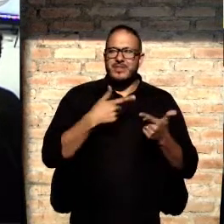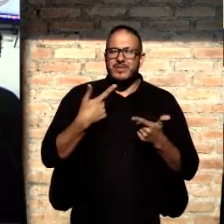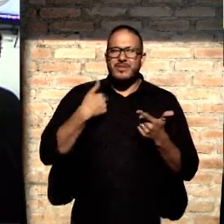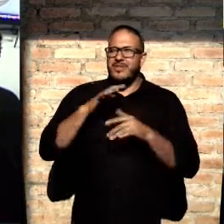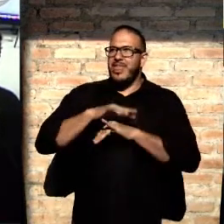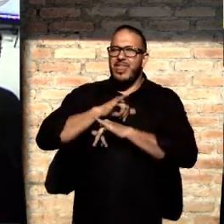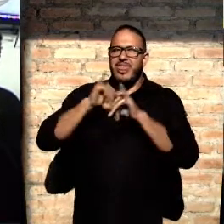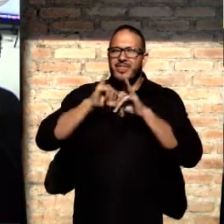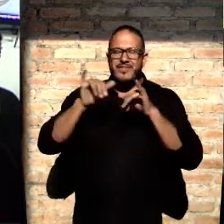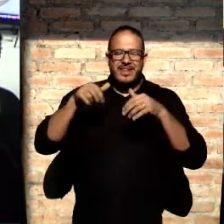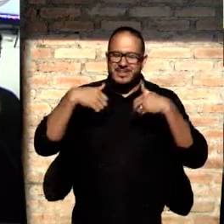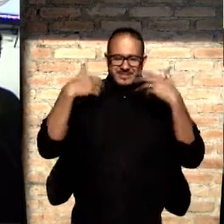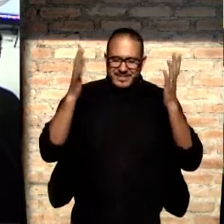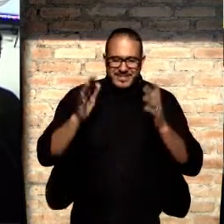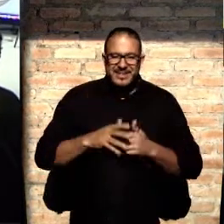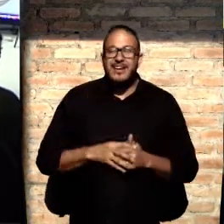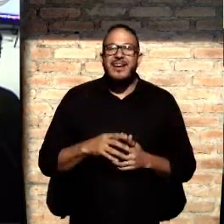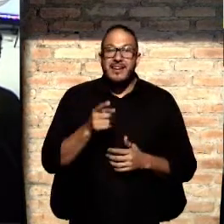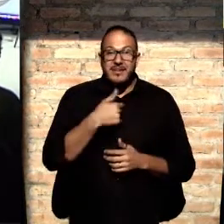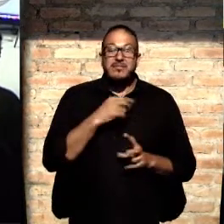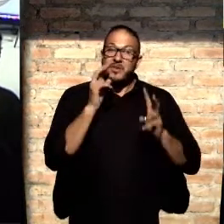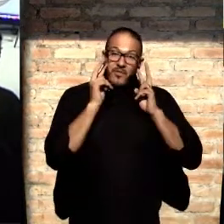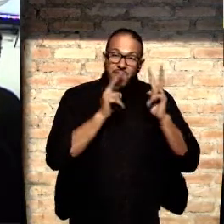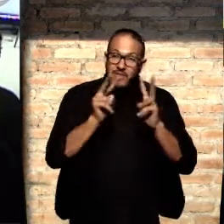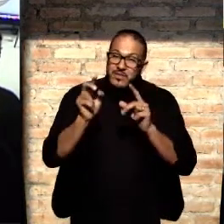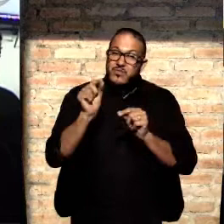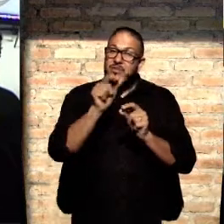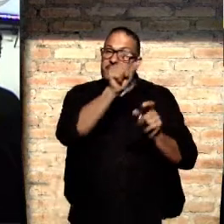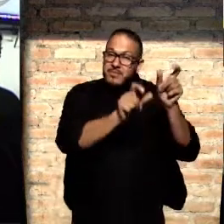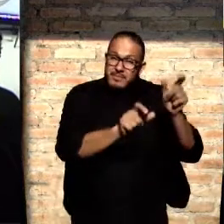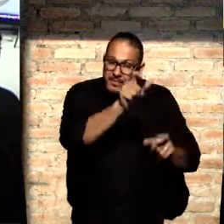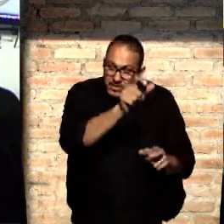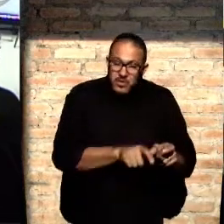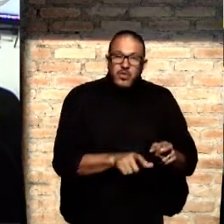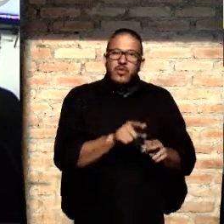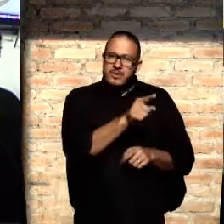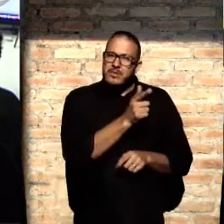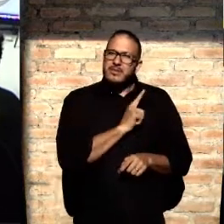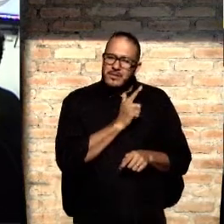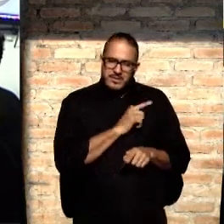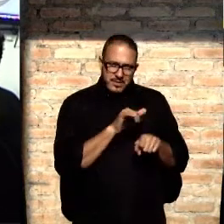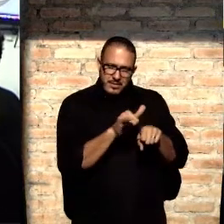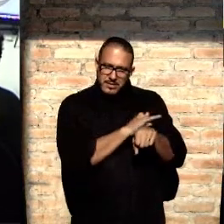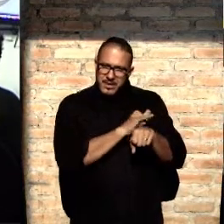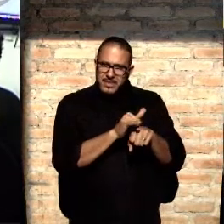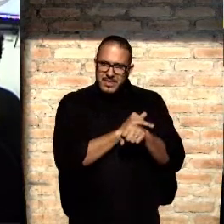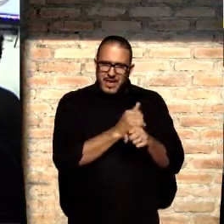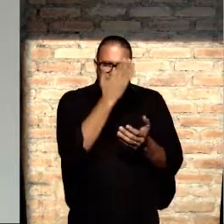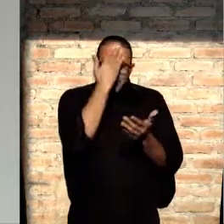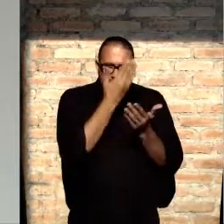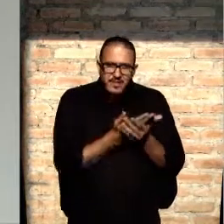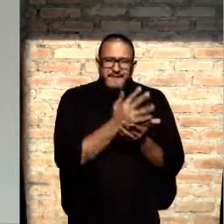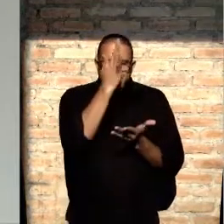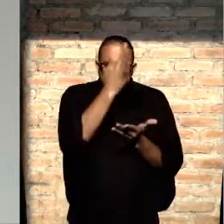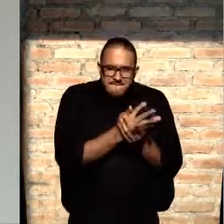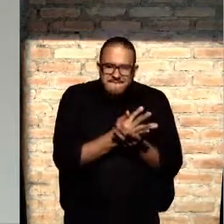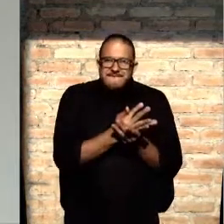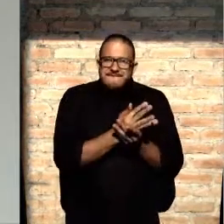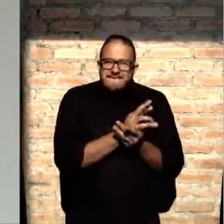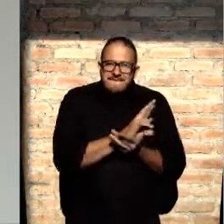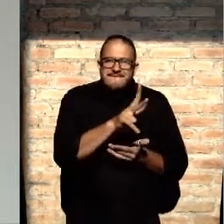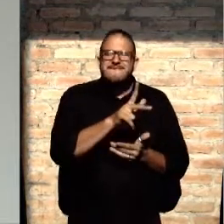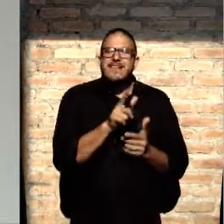por aí que eu tenho visto pessoas com estratégias de esperança muito grande eu tenho ficado muito mais